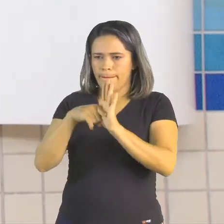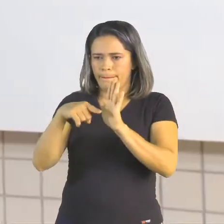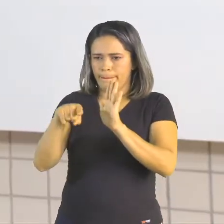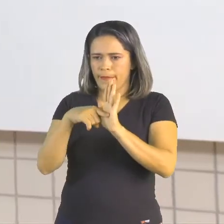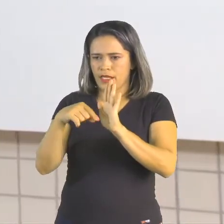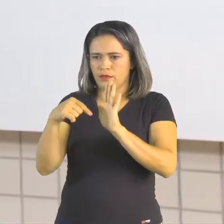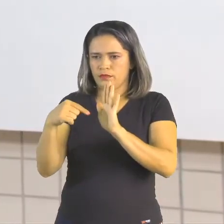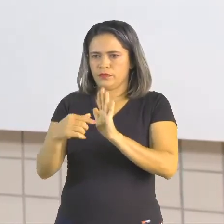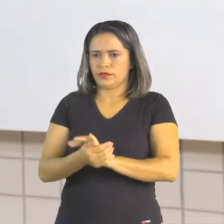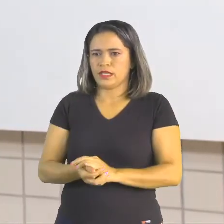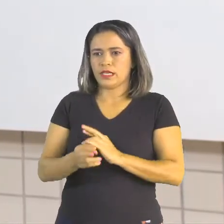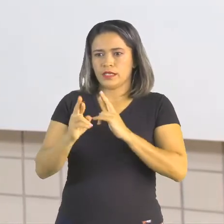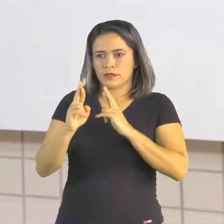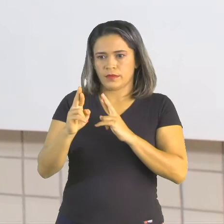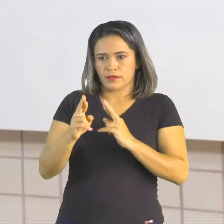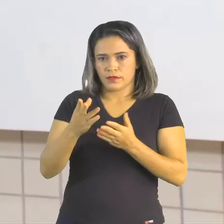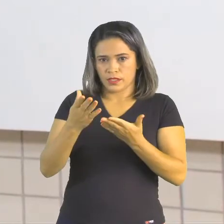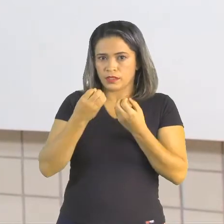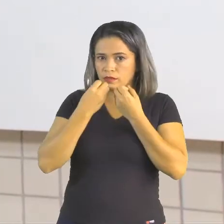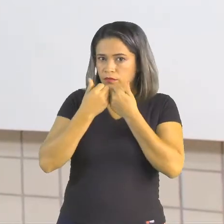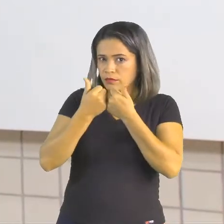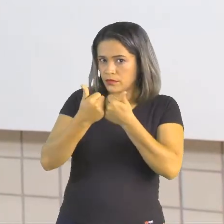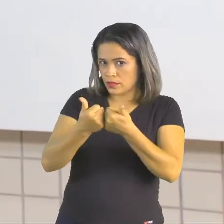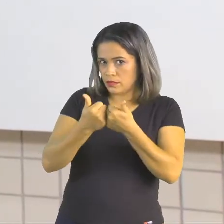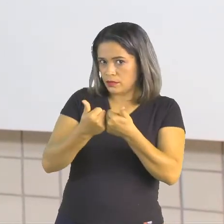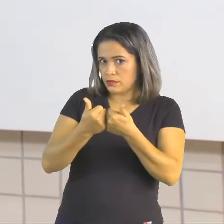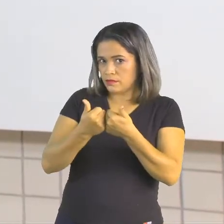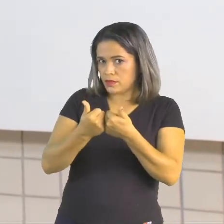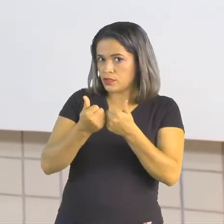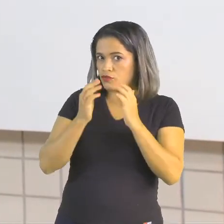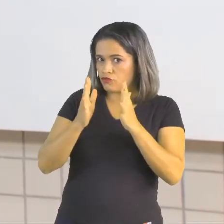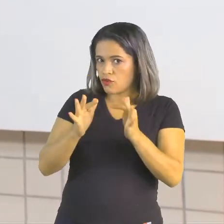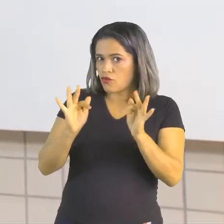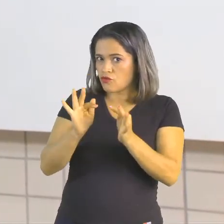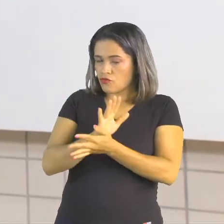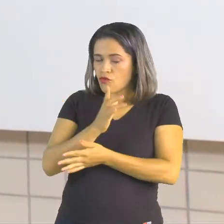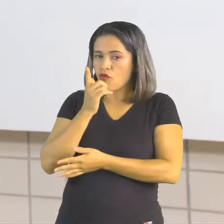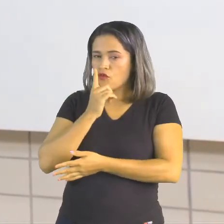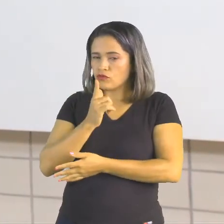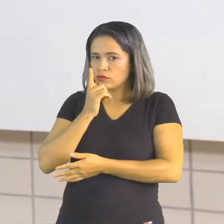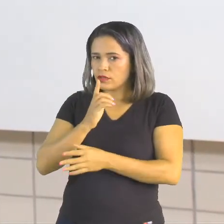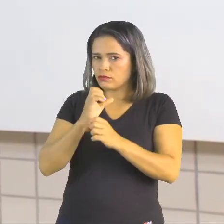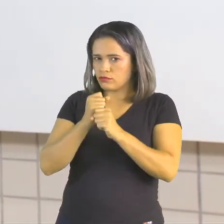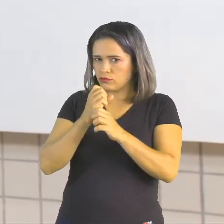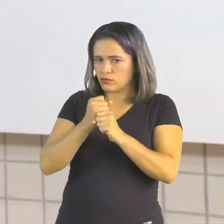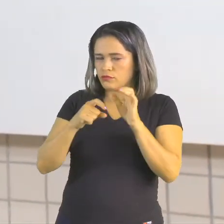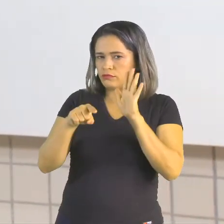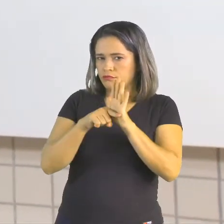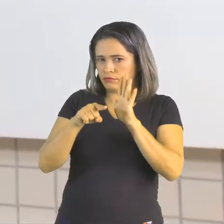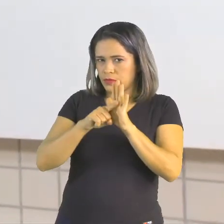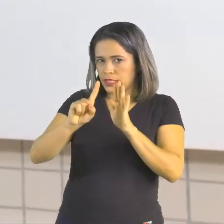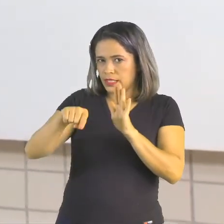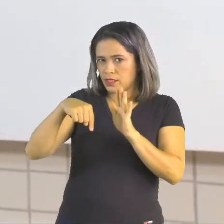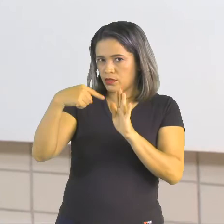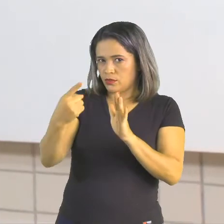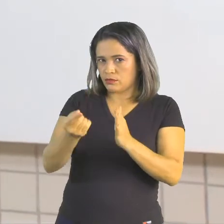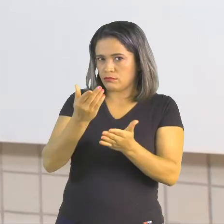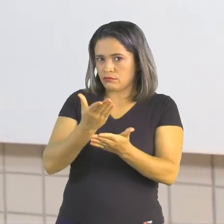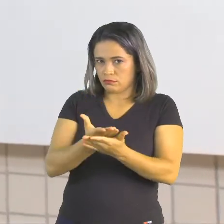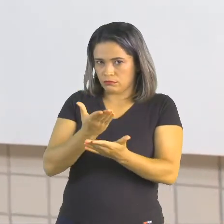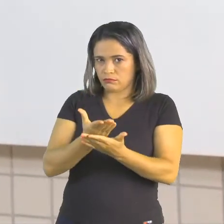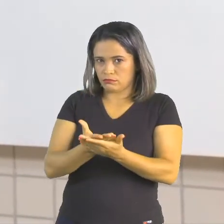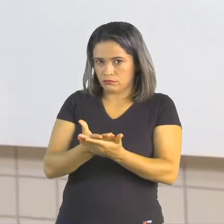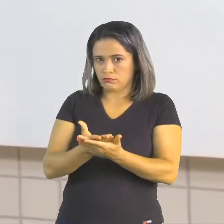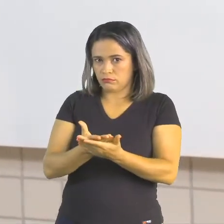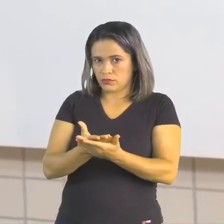0,8. Espero que vocês estejam bem, que vocês estejam dominando essas operações de soma e subtração. Nas próximas aulas, a gente vai